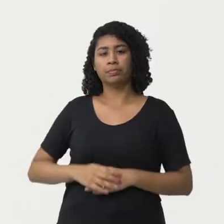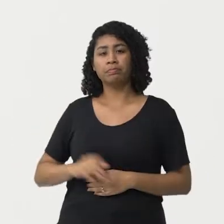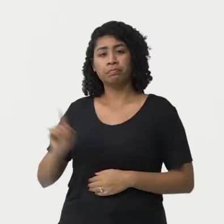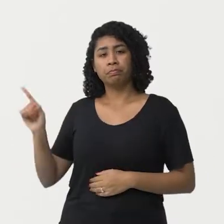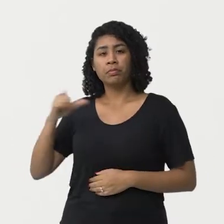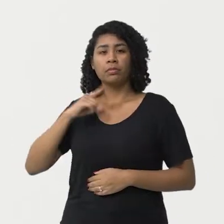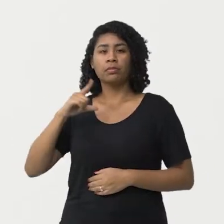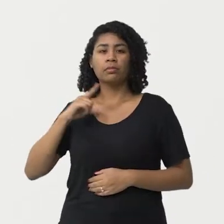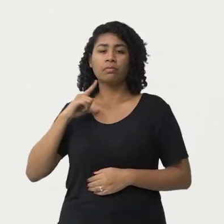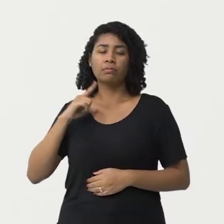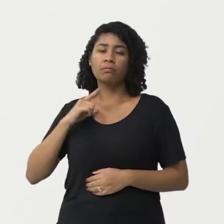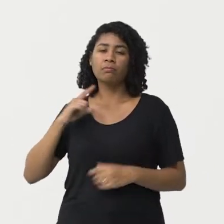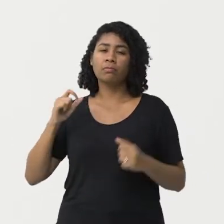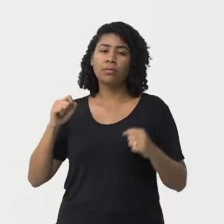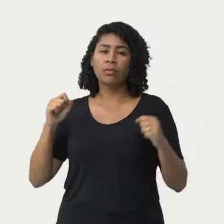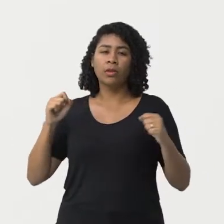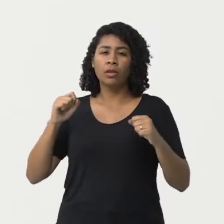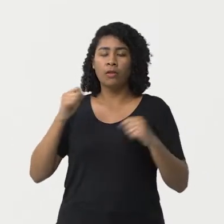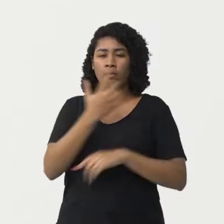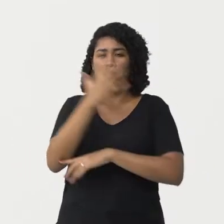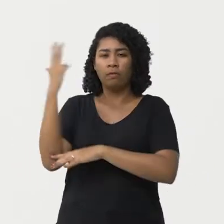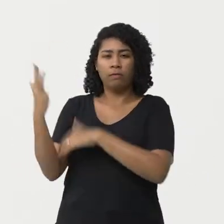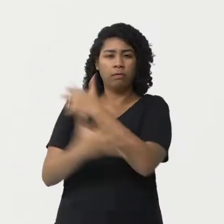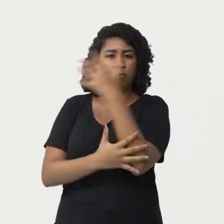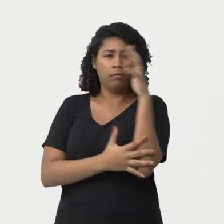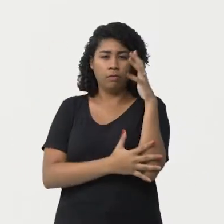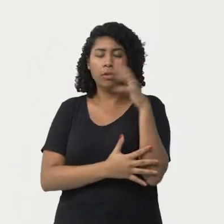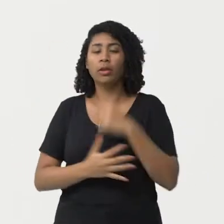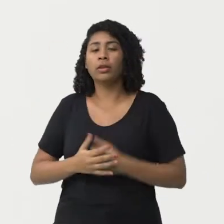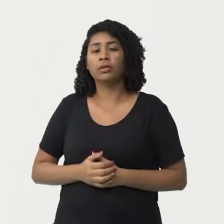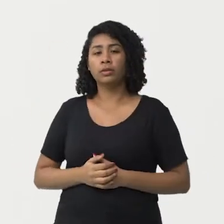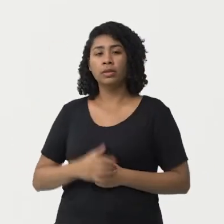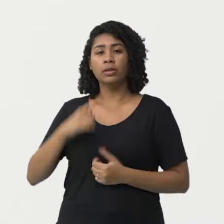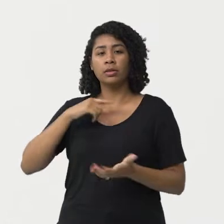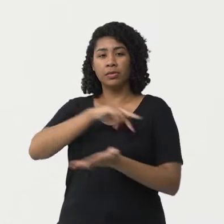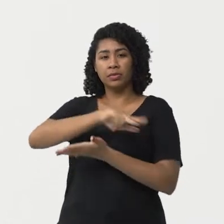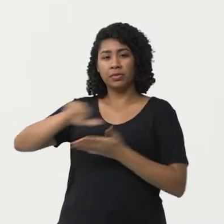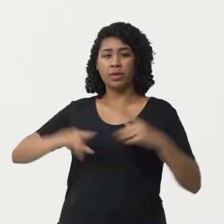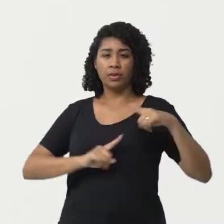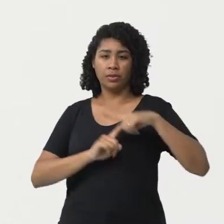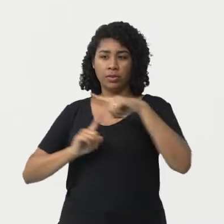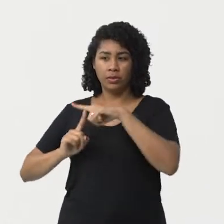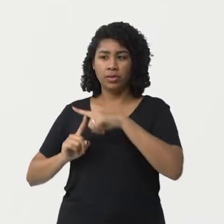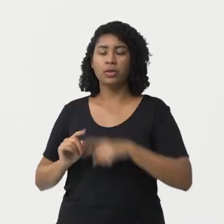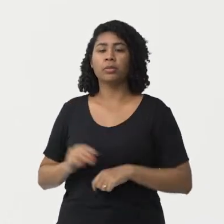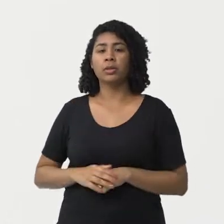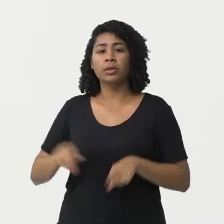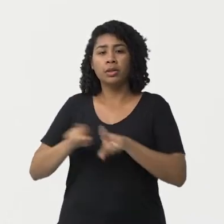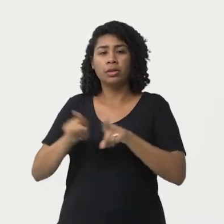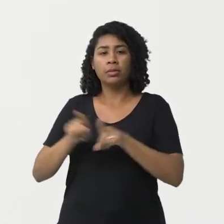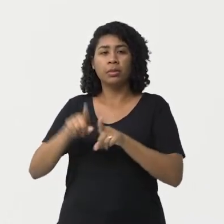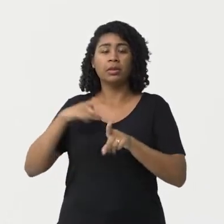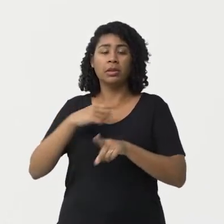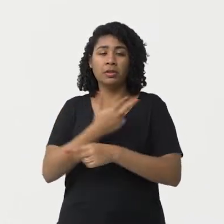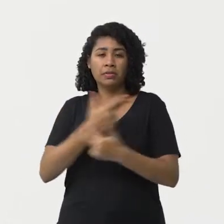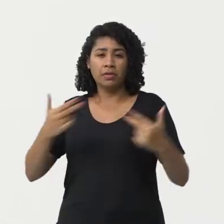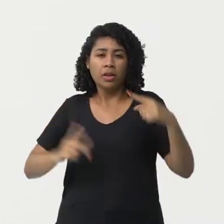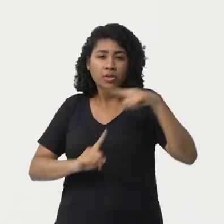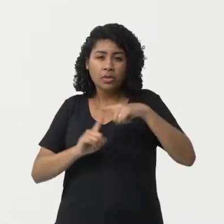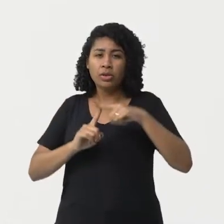árvores de grande porte e grande diversidade de espécies endêmicas, ou seja, que só acontecem nessa região,